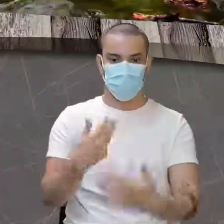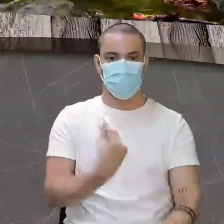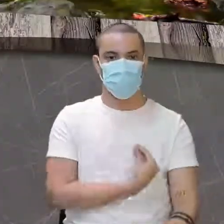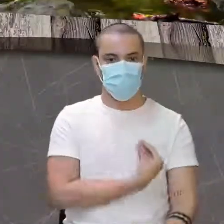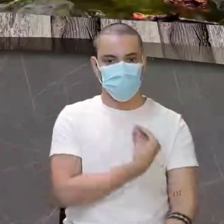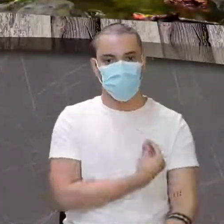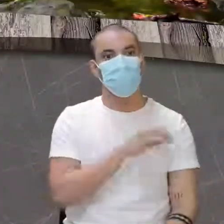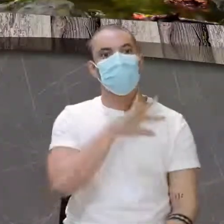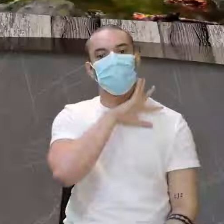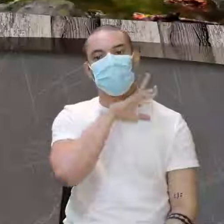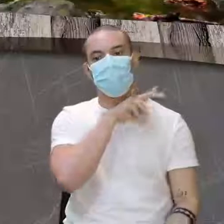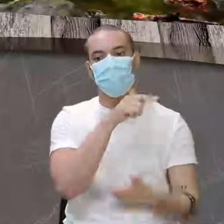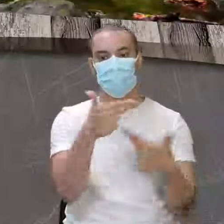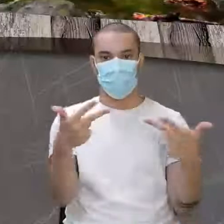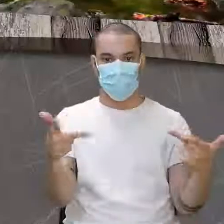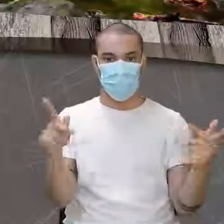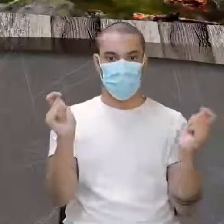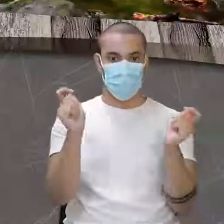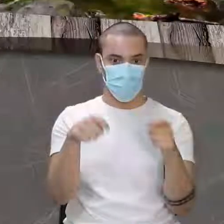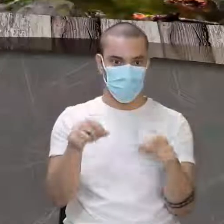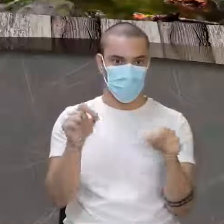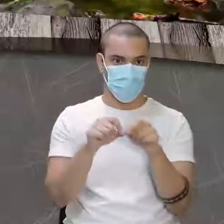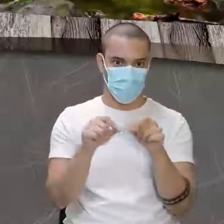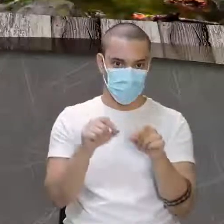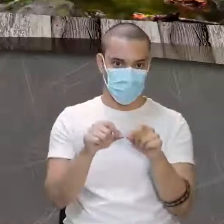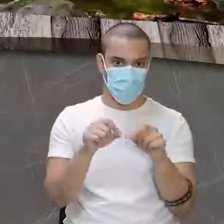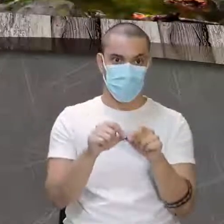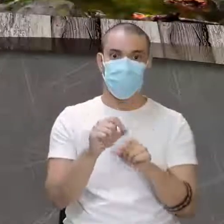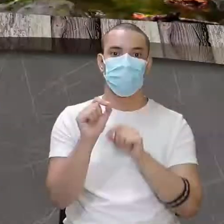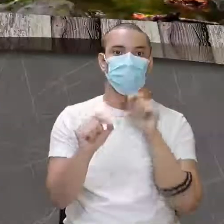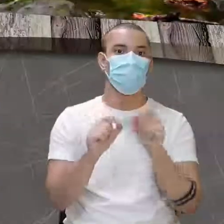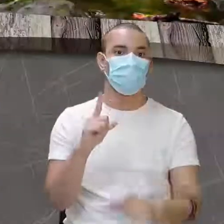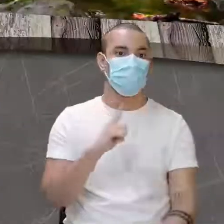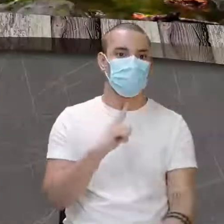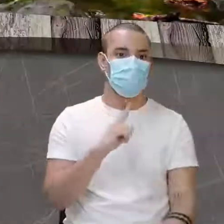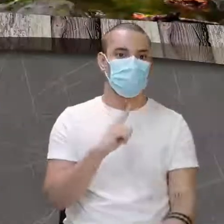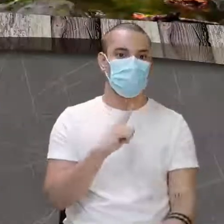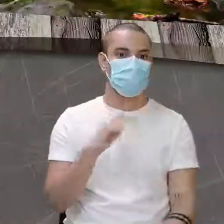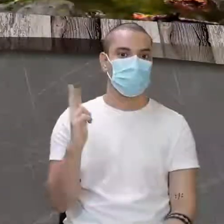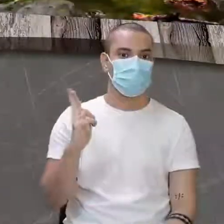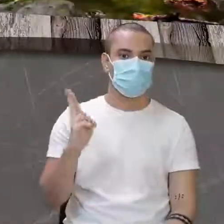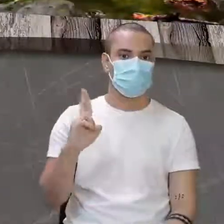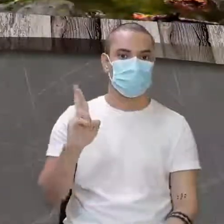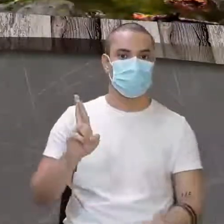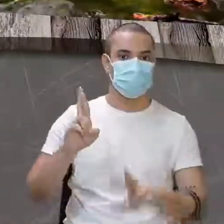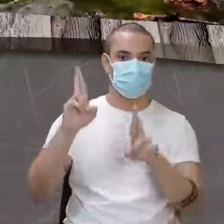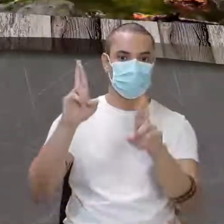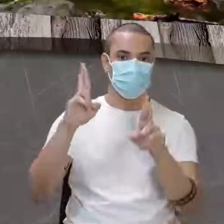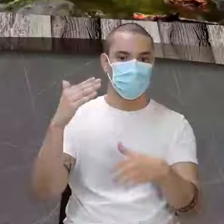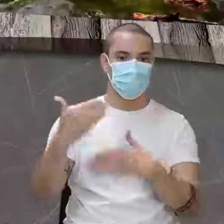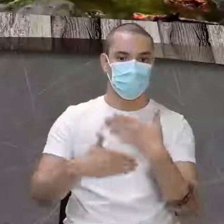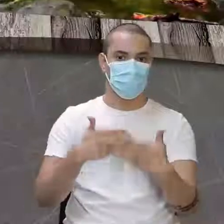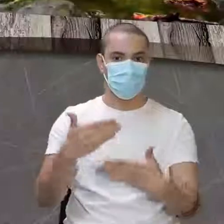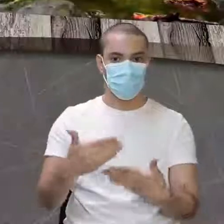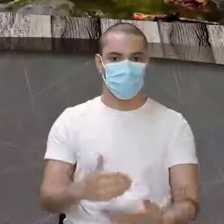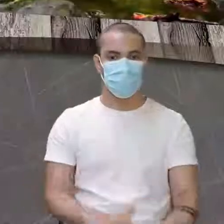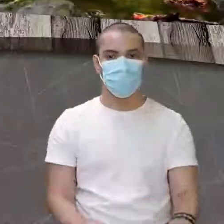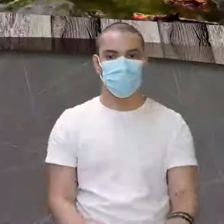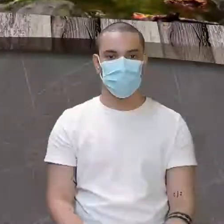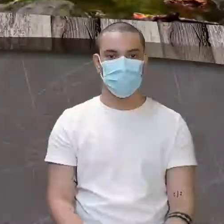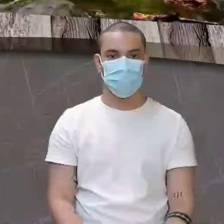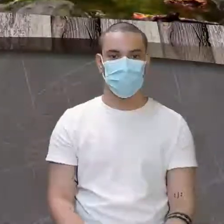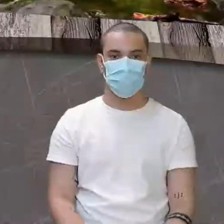vivos, animais, vegetais vão estar realizando. O que a gente tem então? Quem é que é o responsável por esse processo? Olha lá no